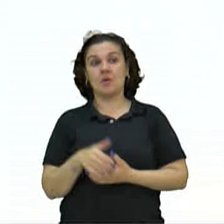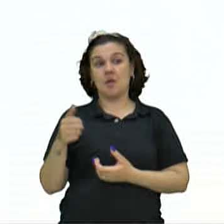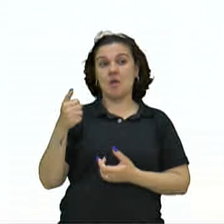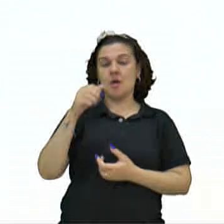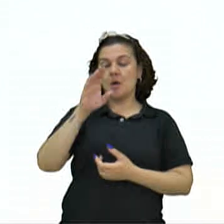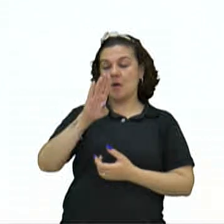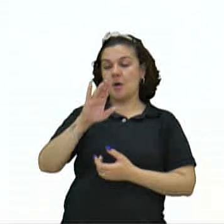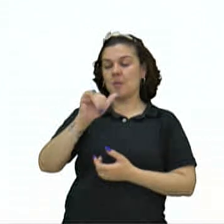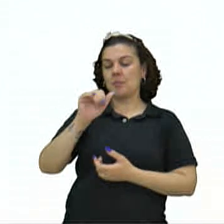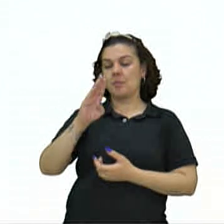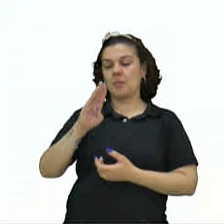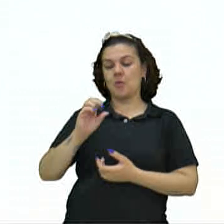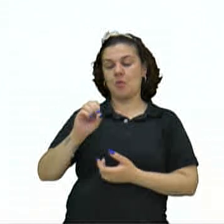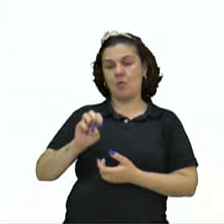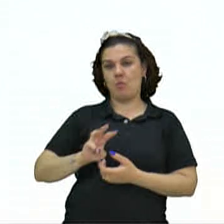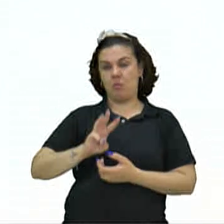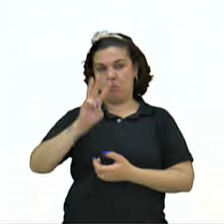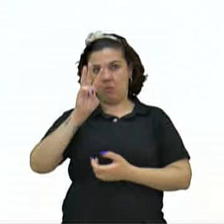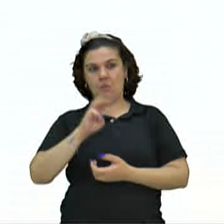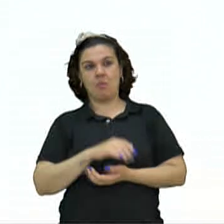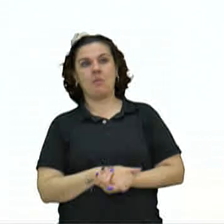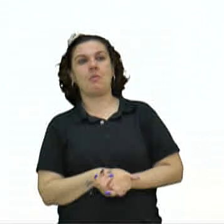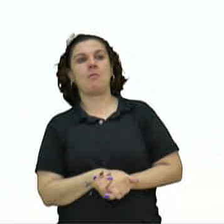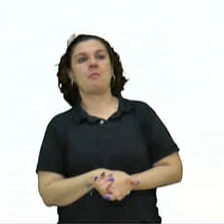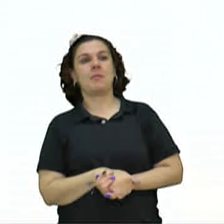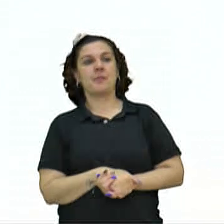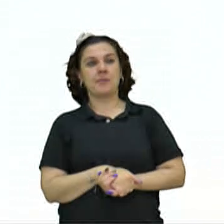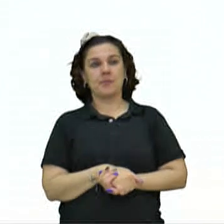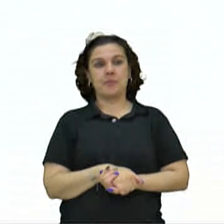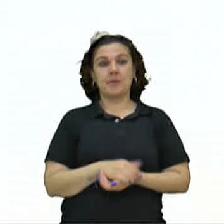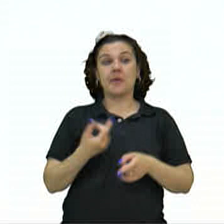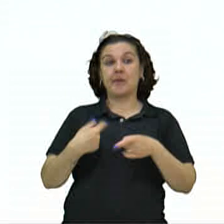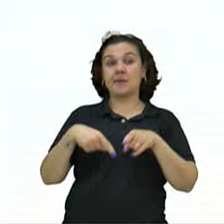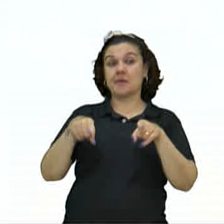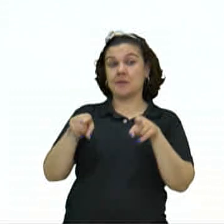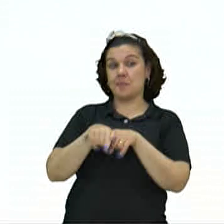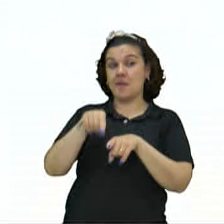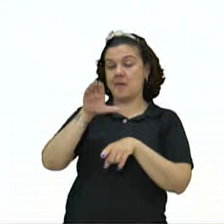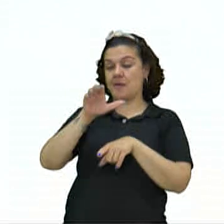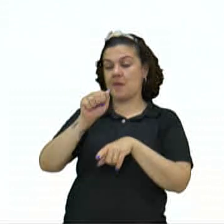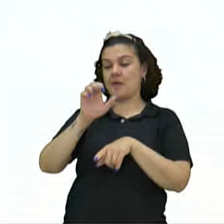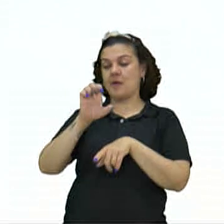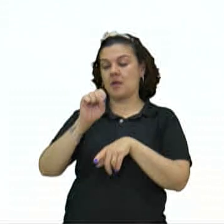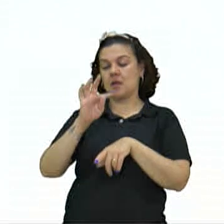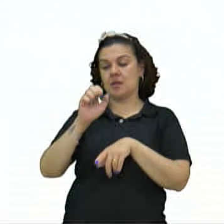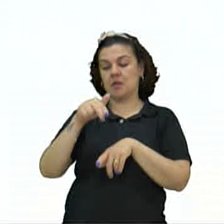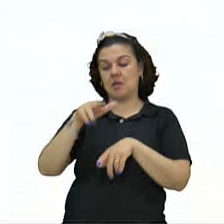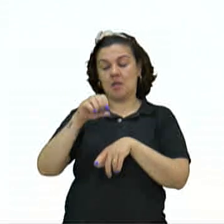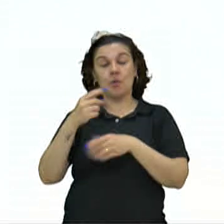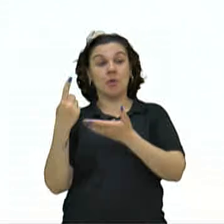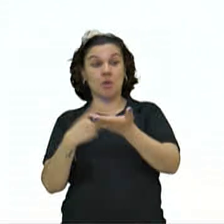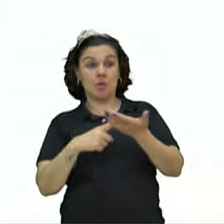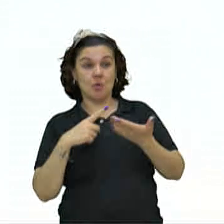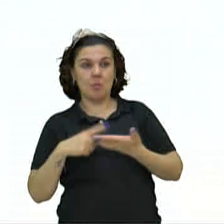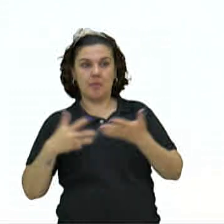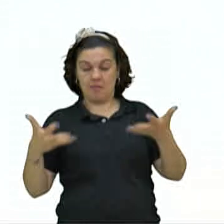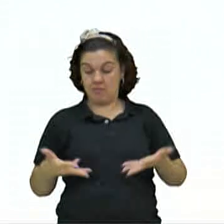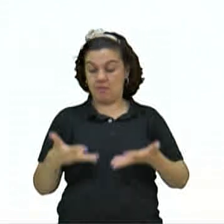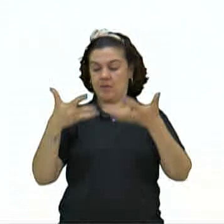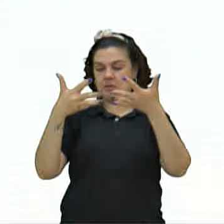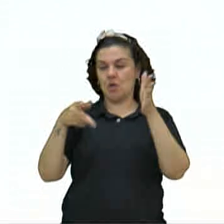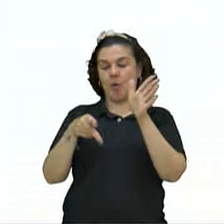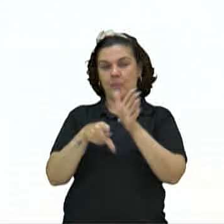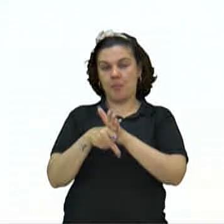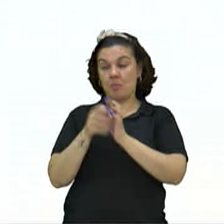segundo Carvalho e Caetano, no modelo de crescimento que combina mercado externo e interno,